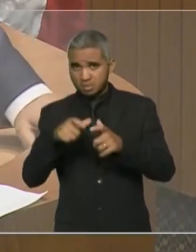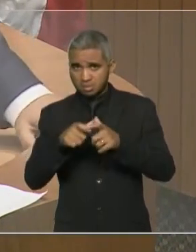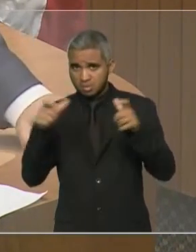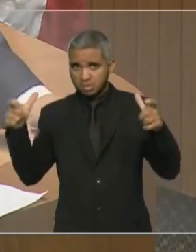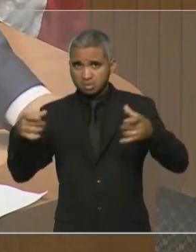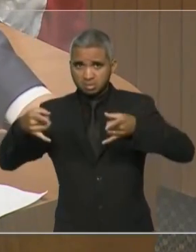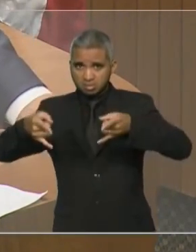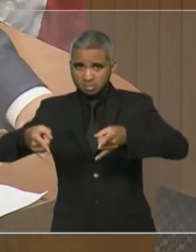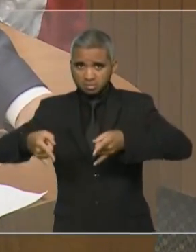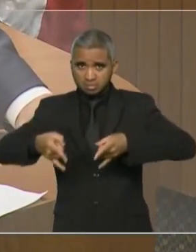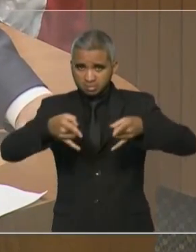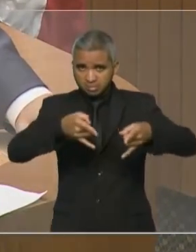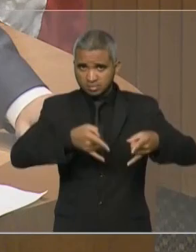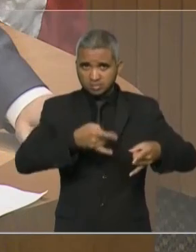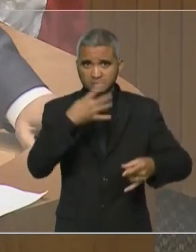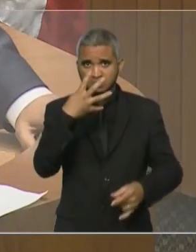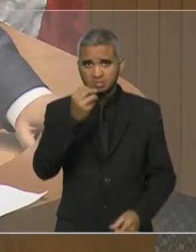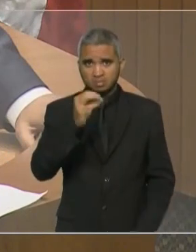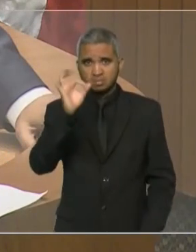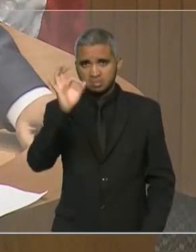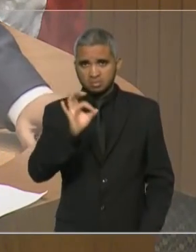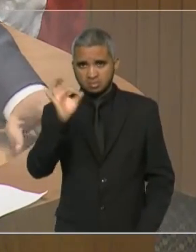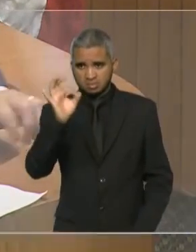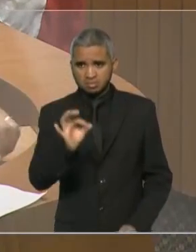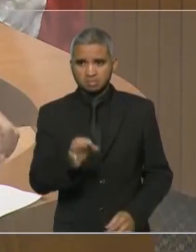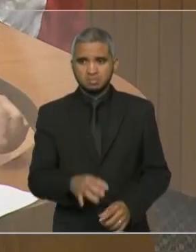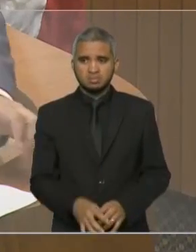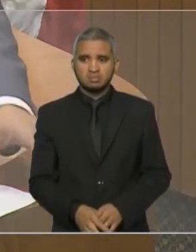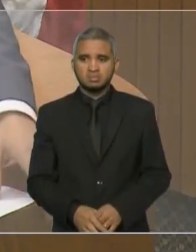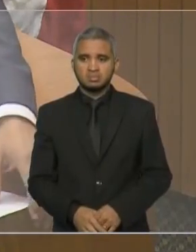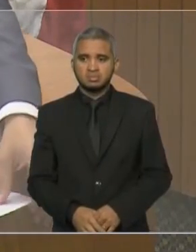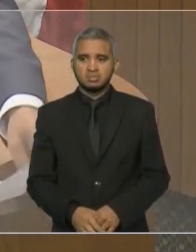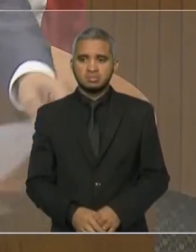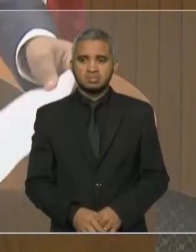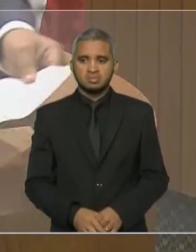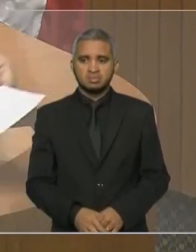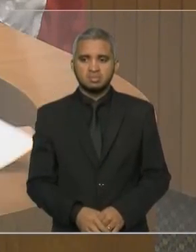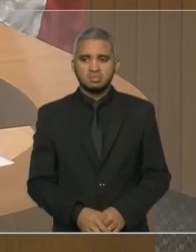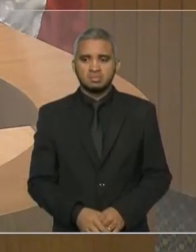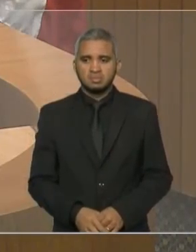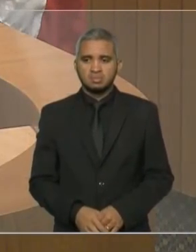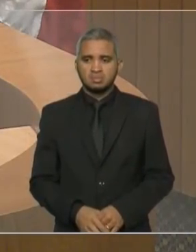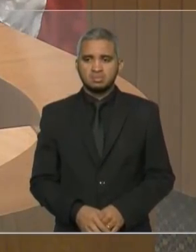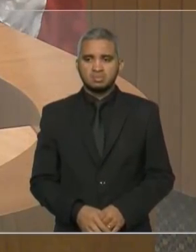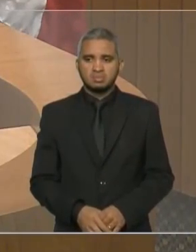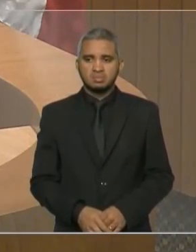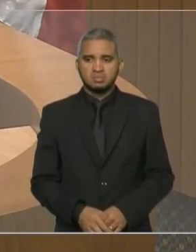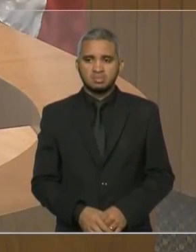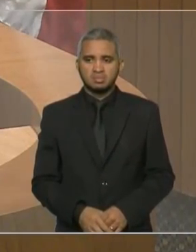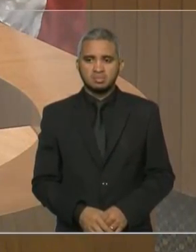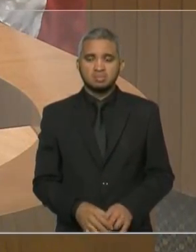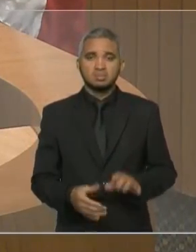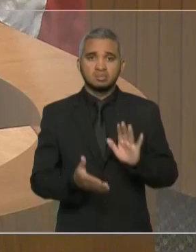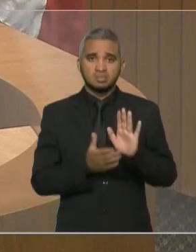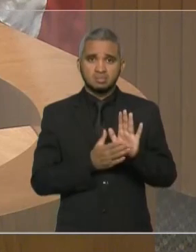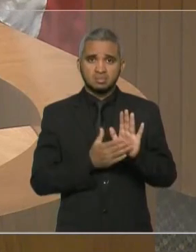cerca de 40%. Deputado Marco Aurélio. Já finalizo, presidente. O tributo está